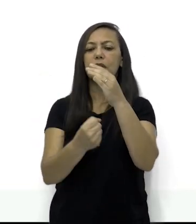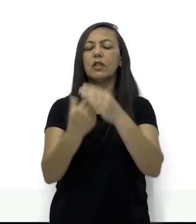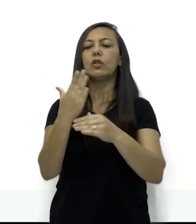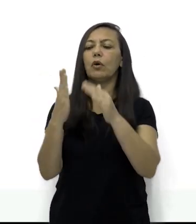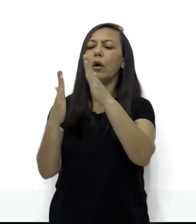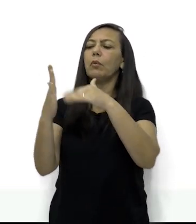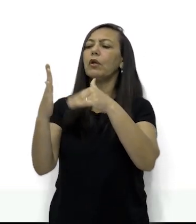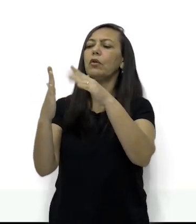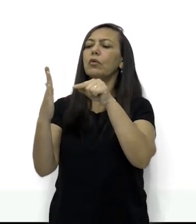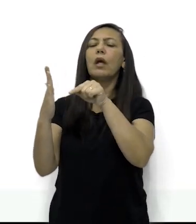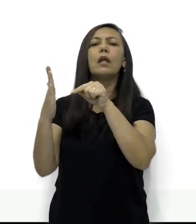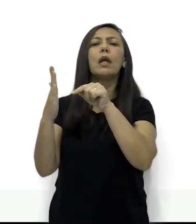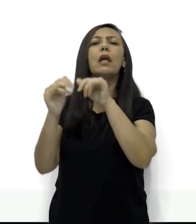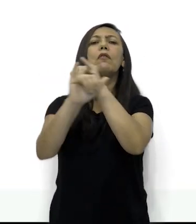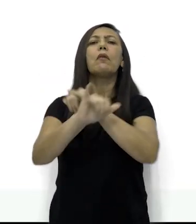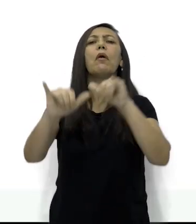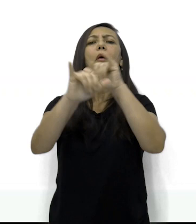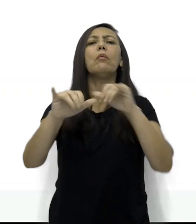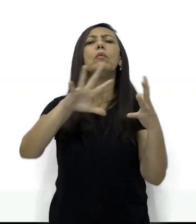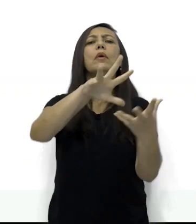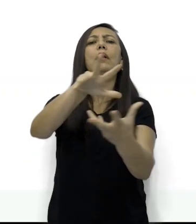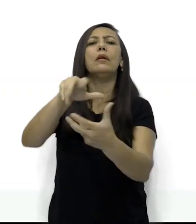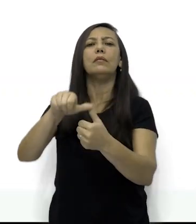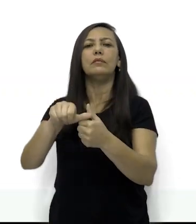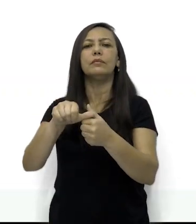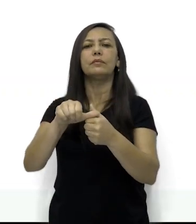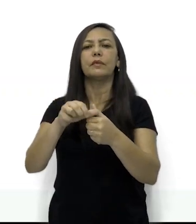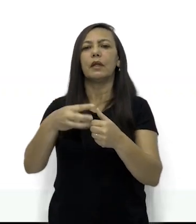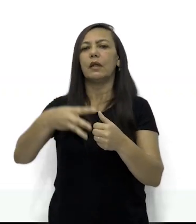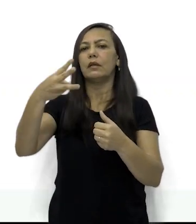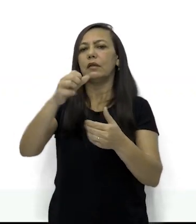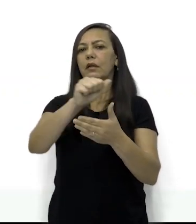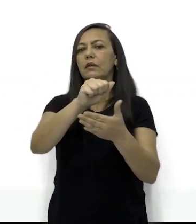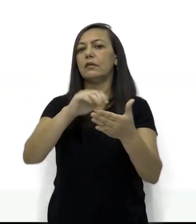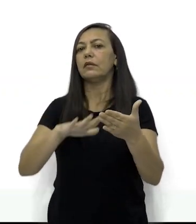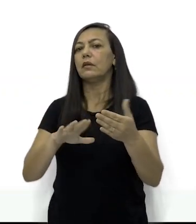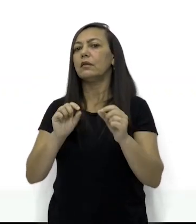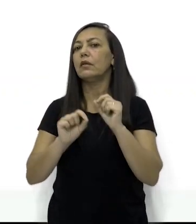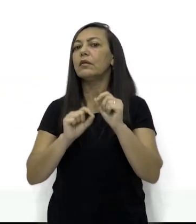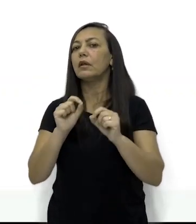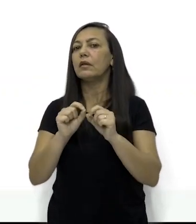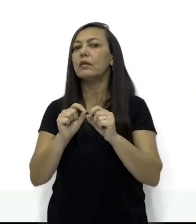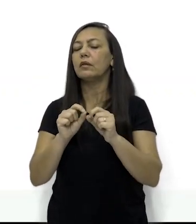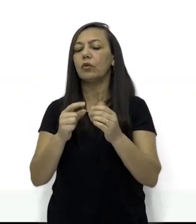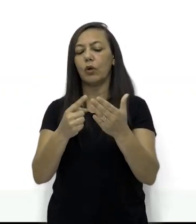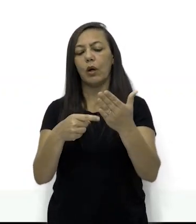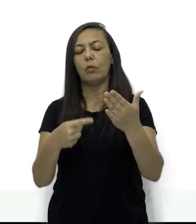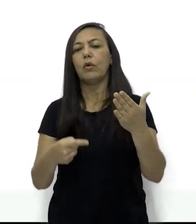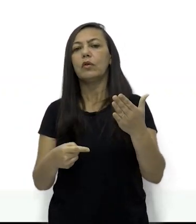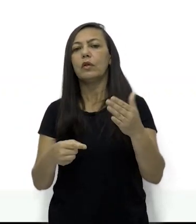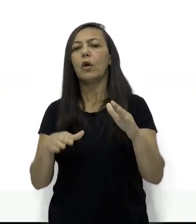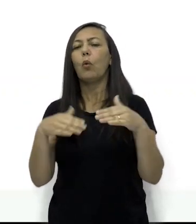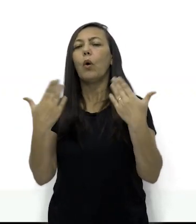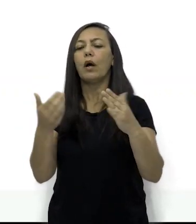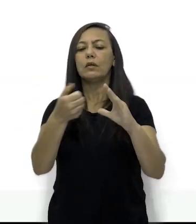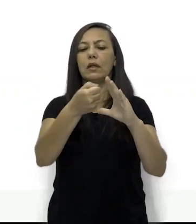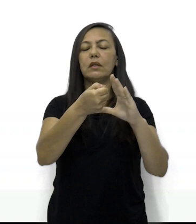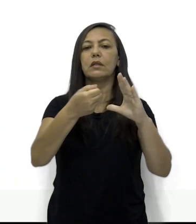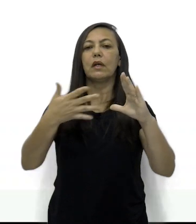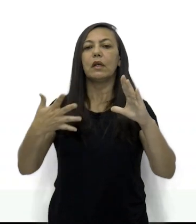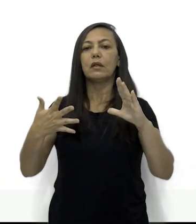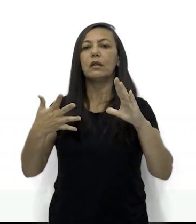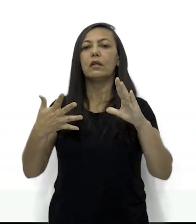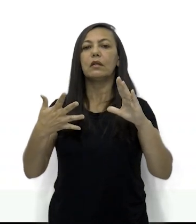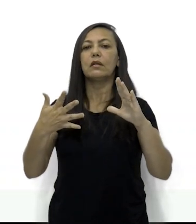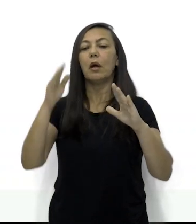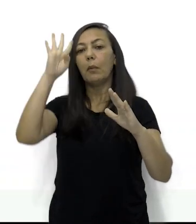por você quer transmitir ao mundo. Então, nesse terceiro exercício, a primeira coisa que vocês vão fazer é identificar no caderno quais são as